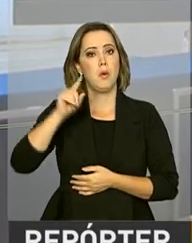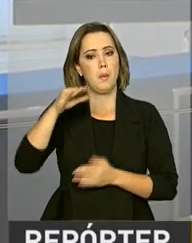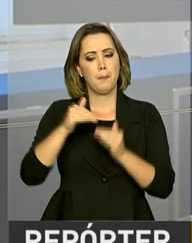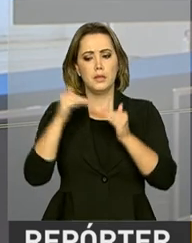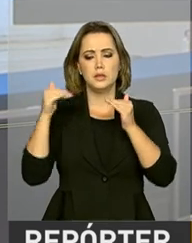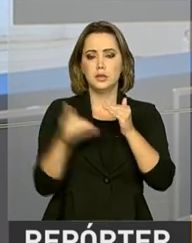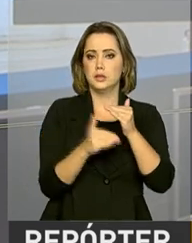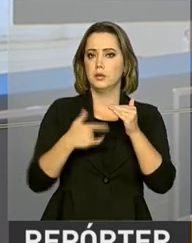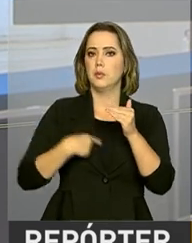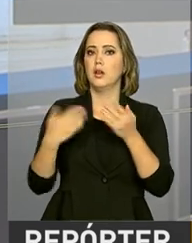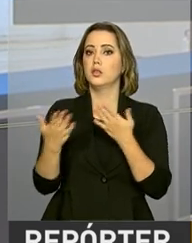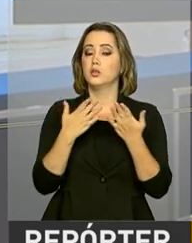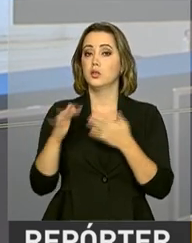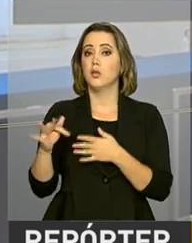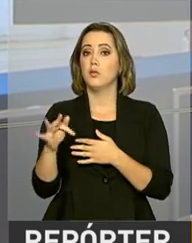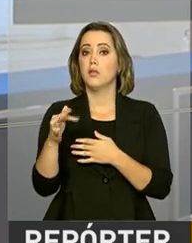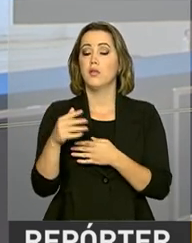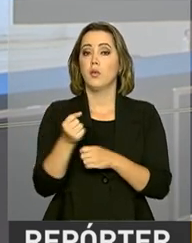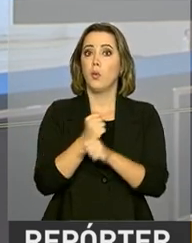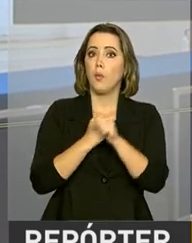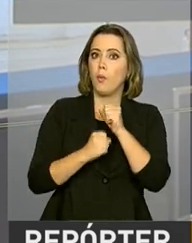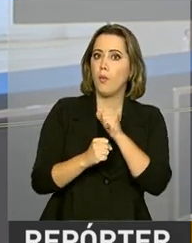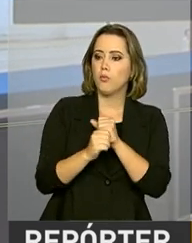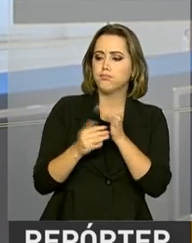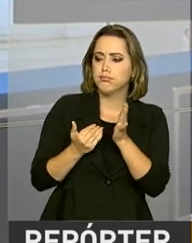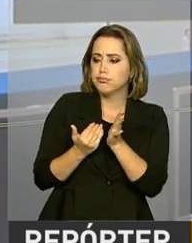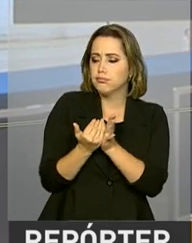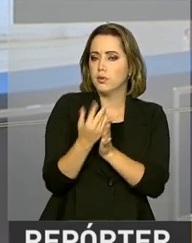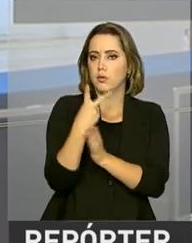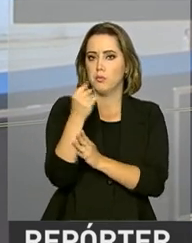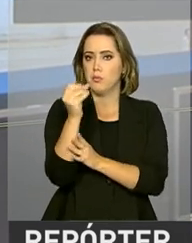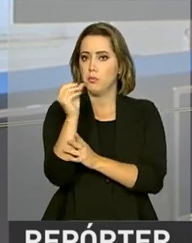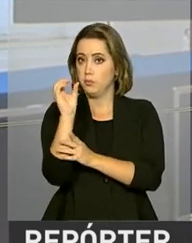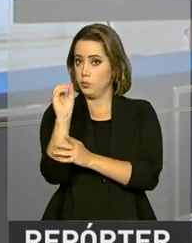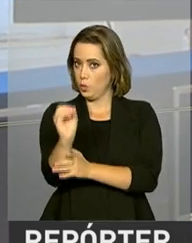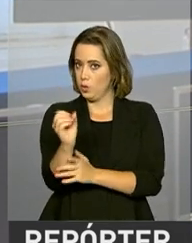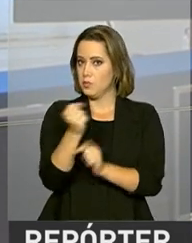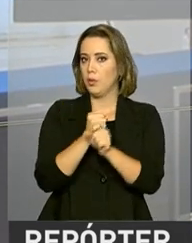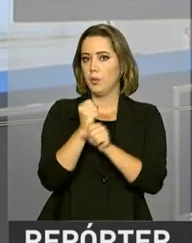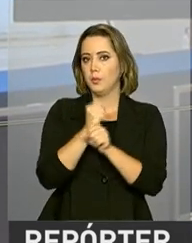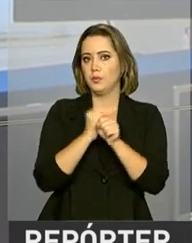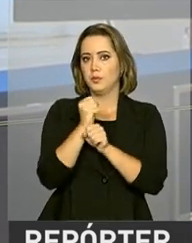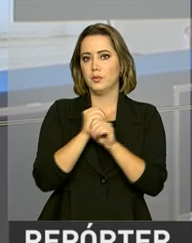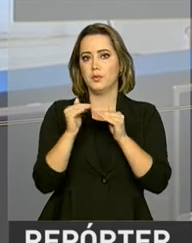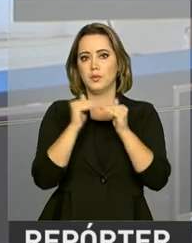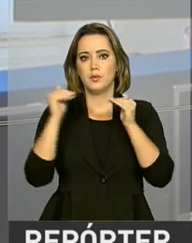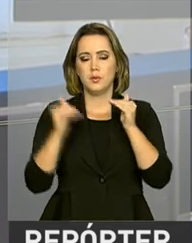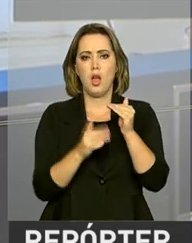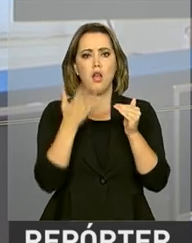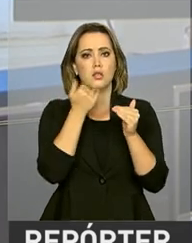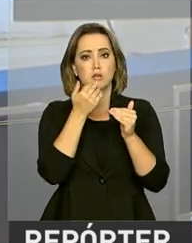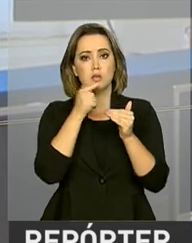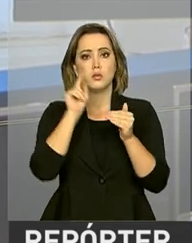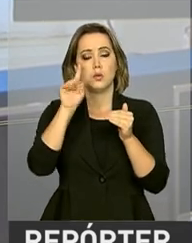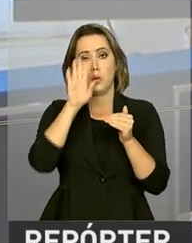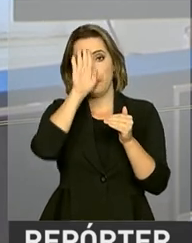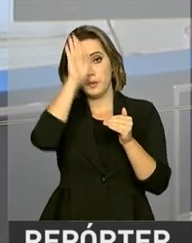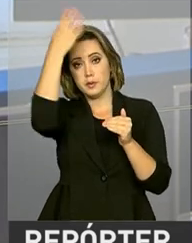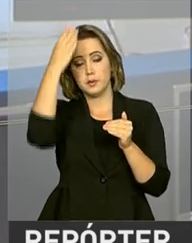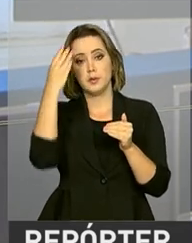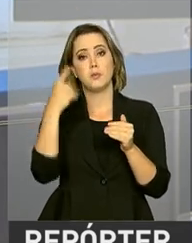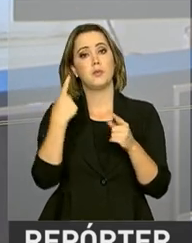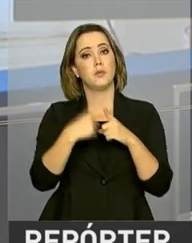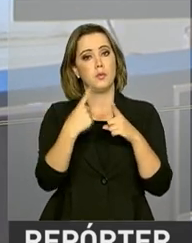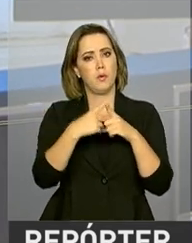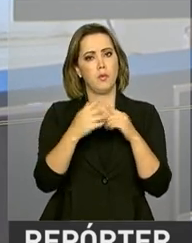mais baixa para fevereiro desde o ano 2000 a queda no preço de alimentos foi o principal foi dos alimentos foi o principal motivo para